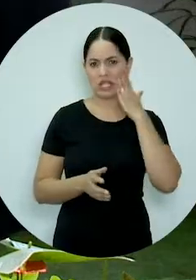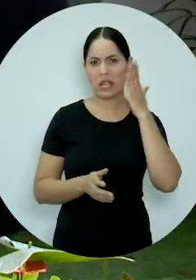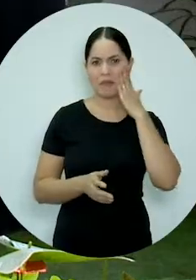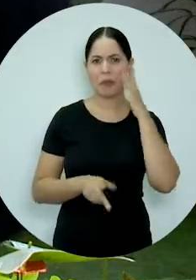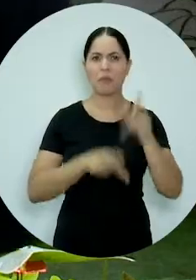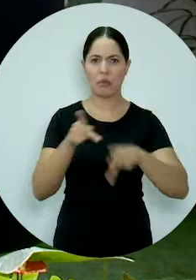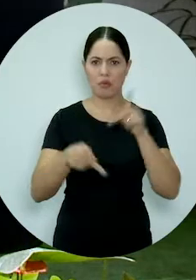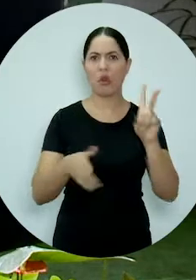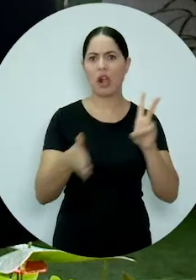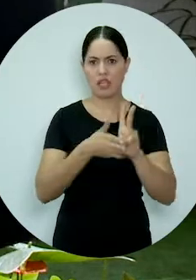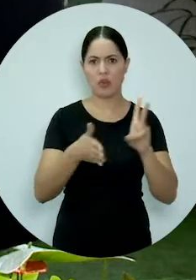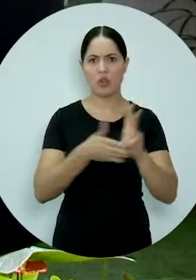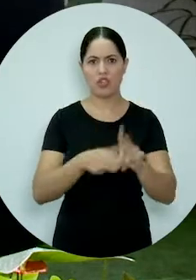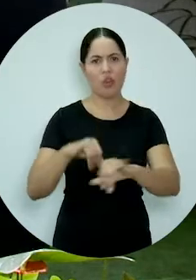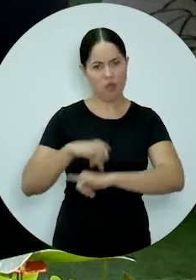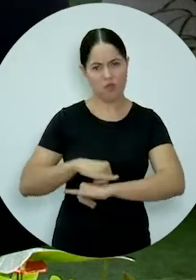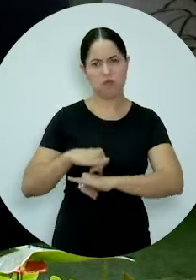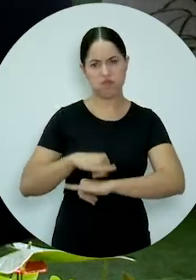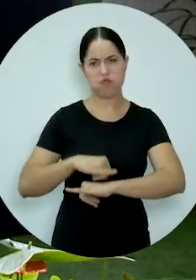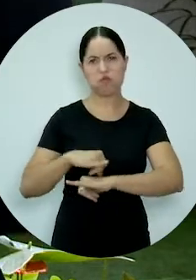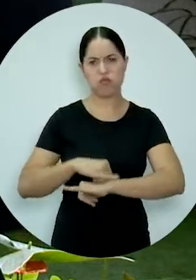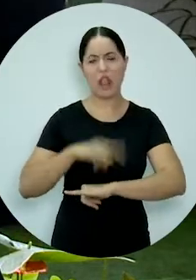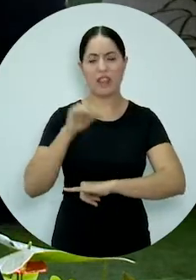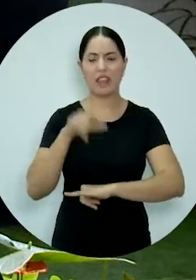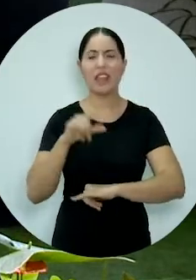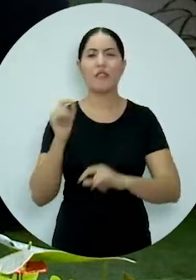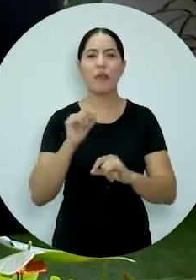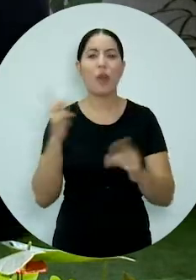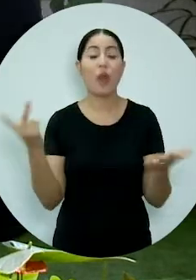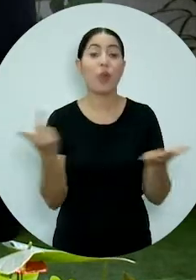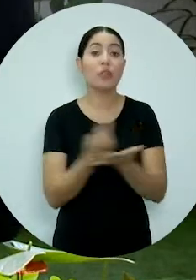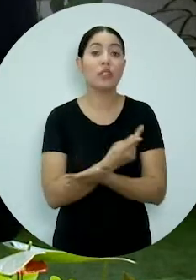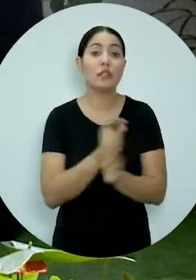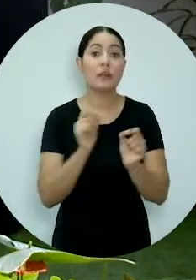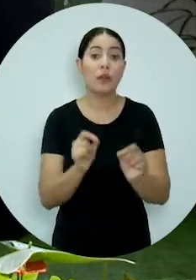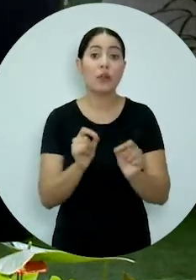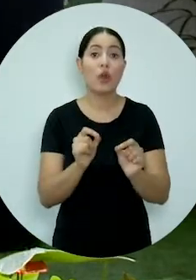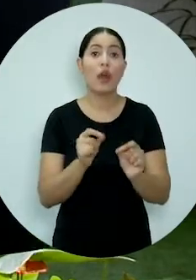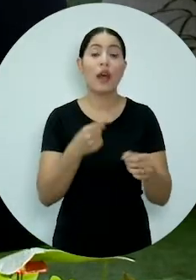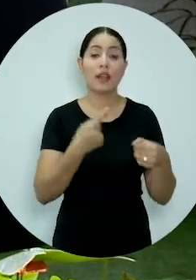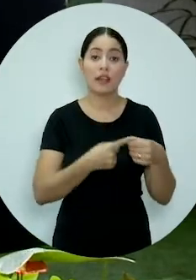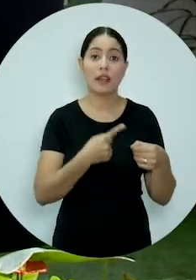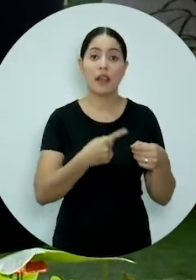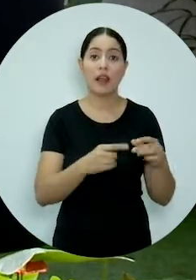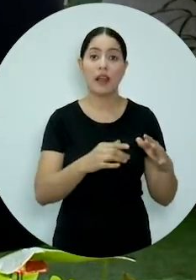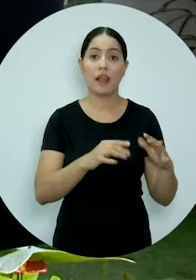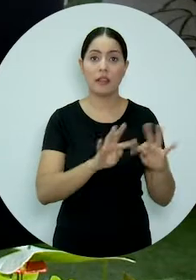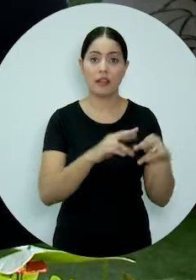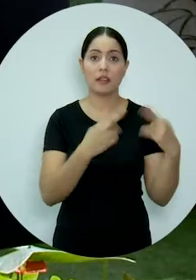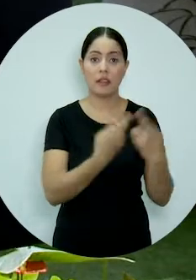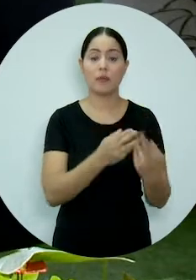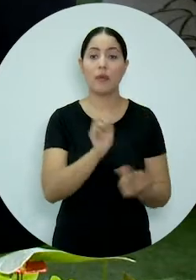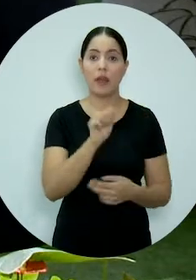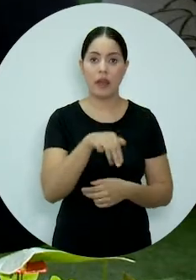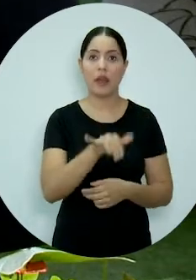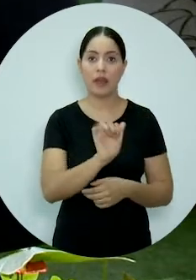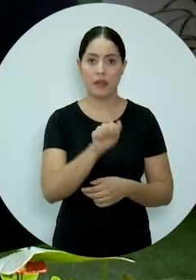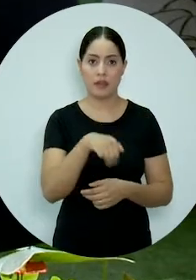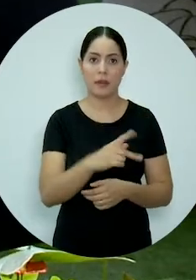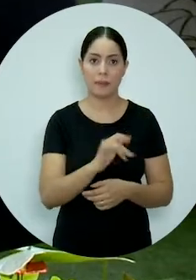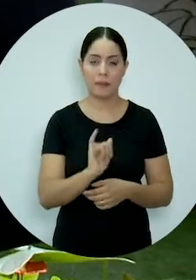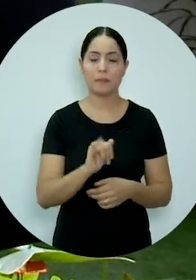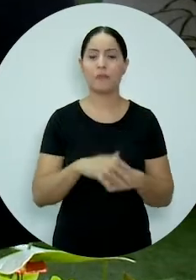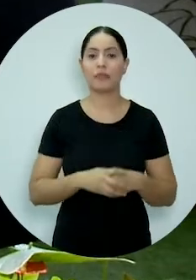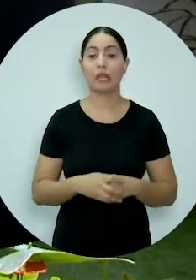povos indígenas sofrem com essas invasões de terras, porque a gente teve até o caso recente da tribo Ayampi. Então, esse é um